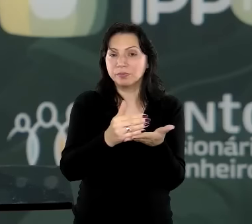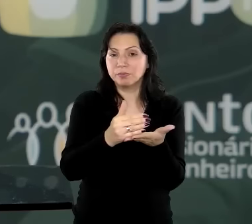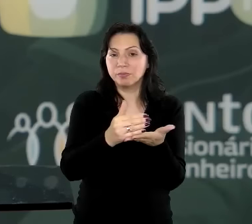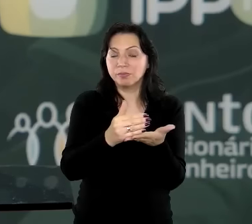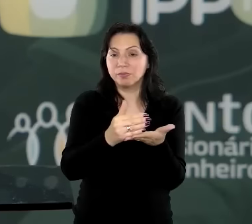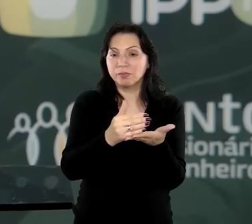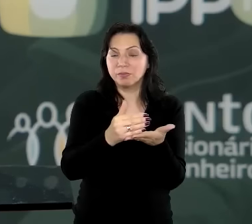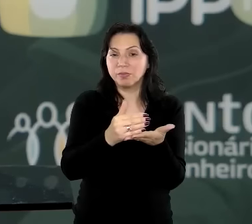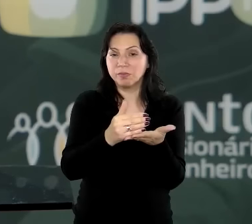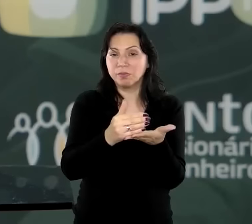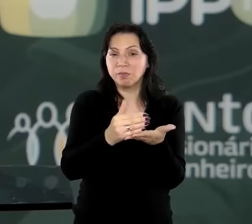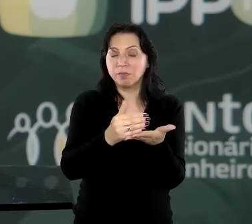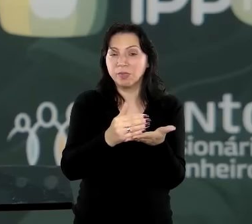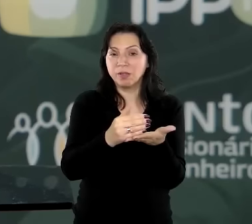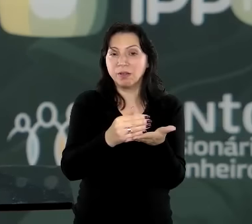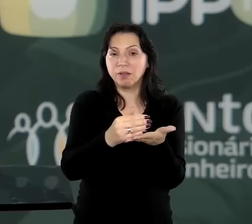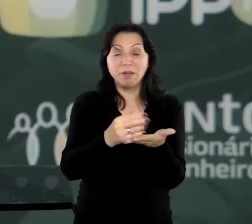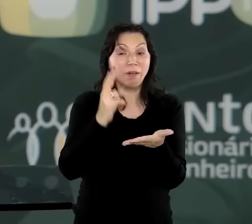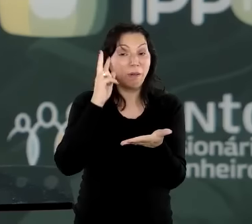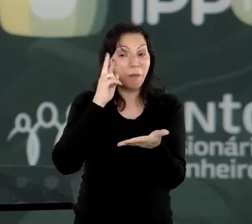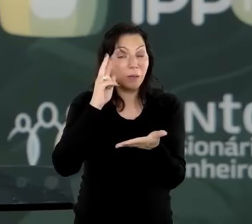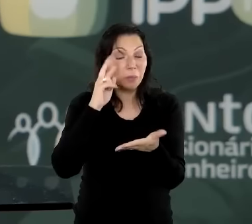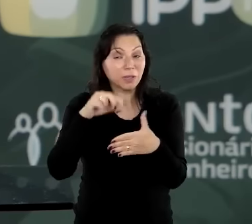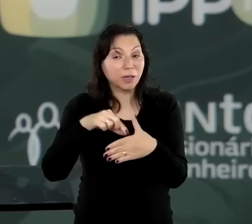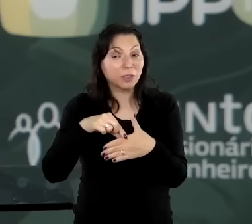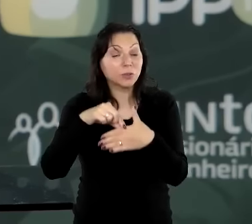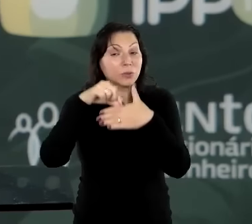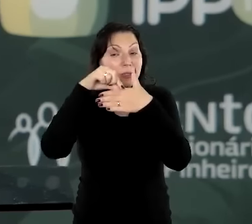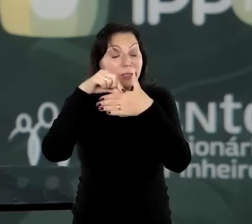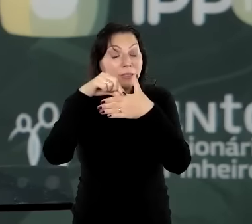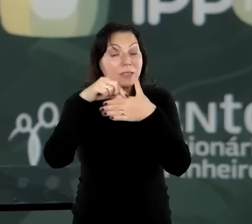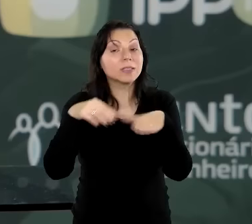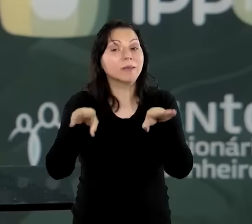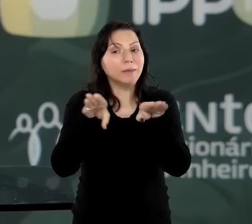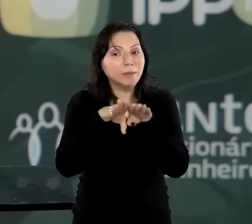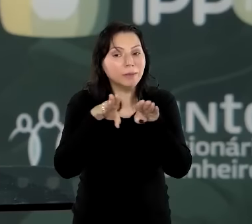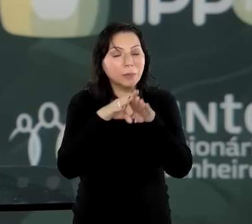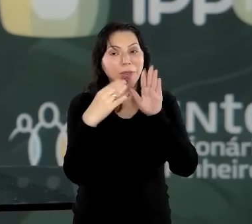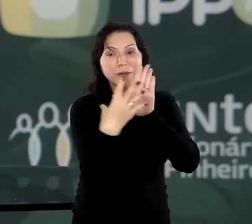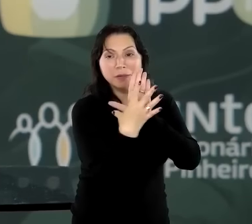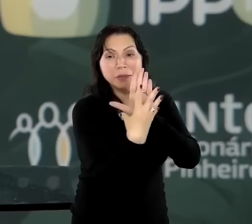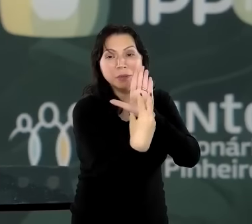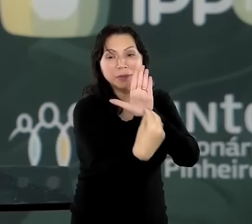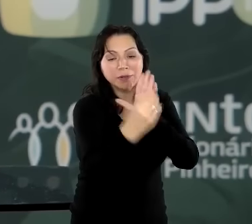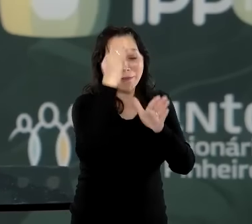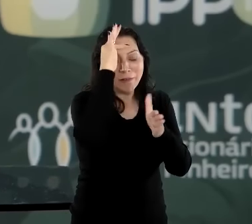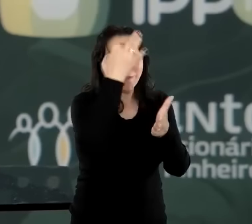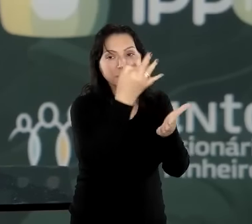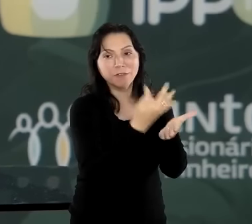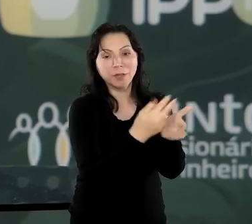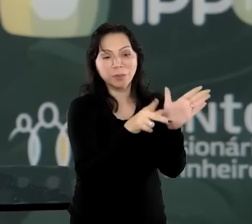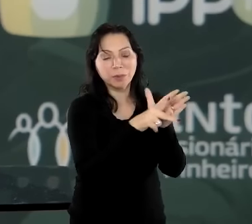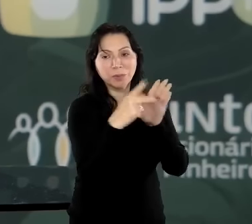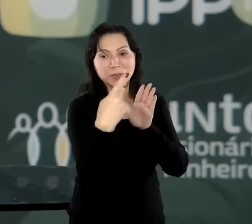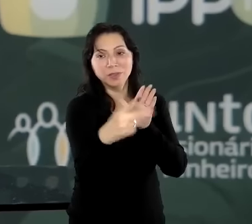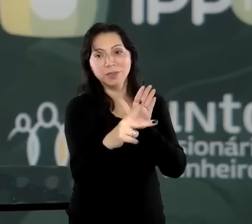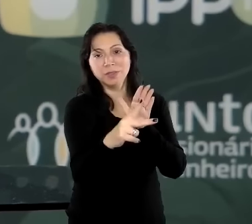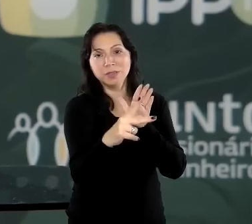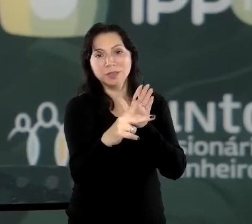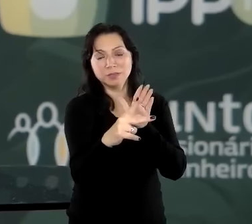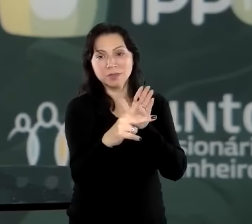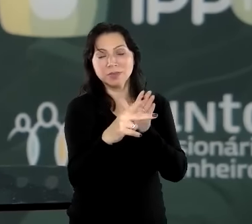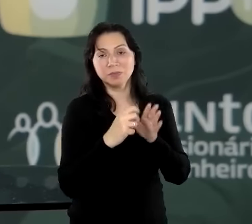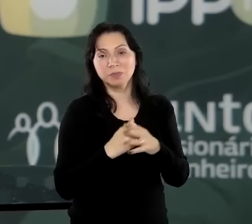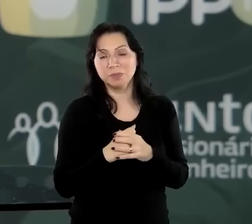diz: considerai atentamente o fim da sua vida, imitai a fé que tiveram. Nós precisamos subir nos ombros